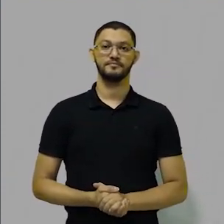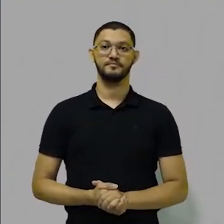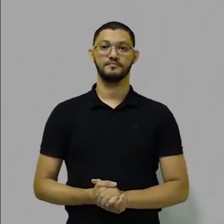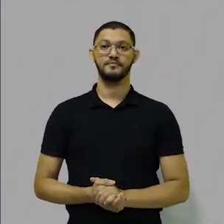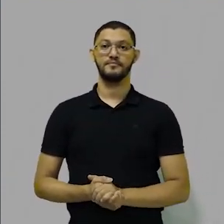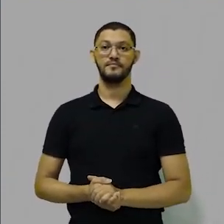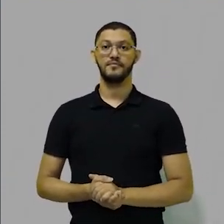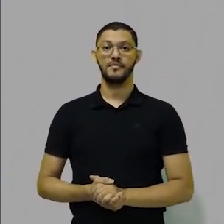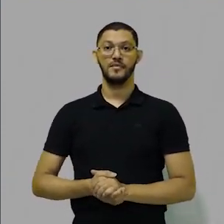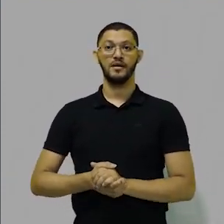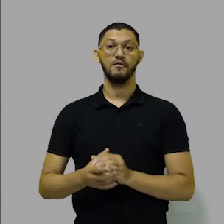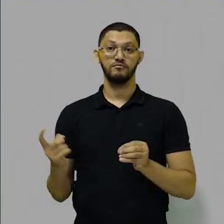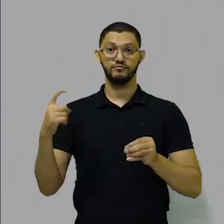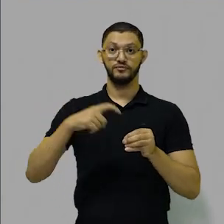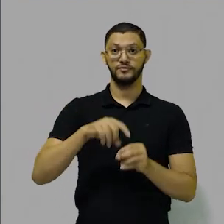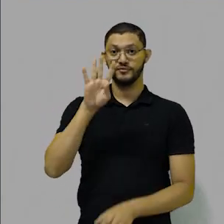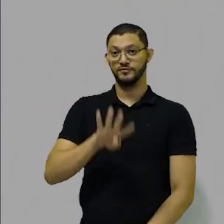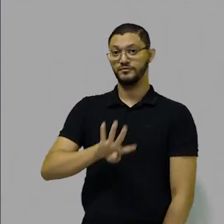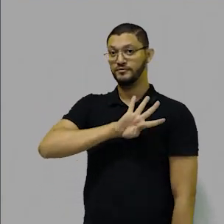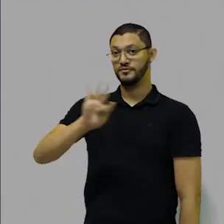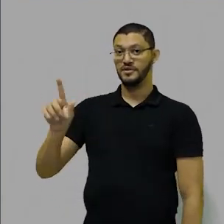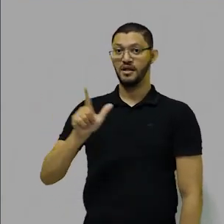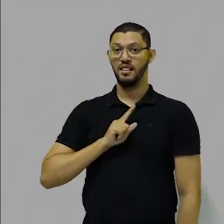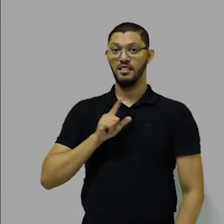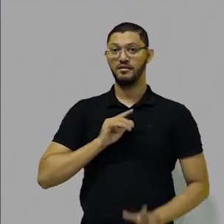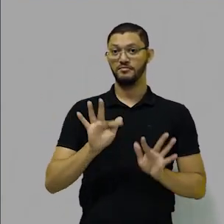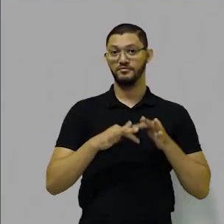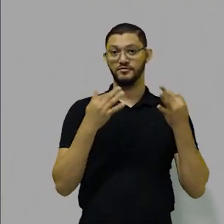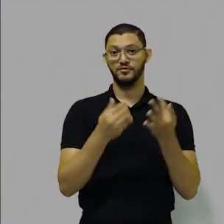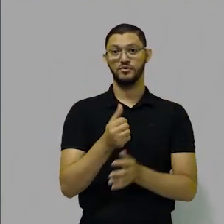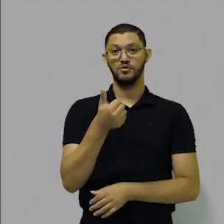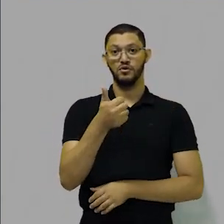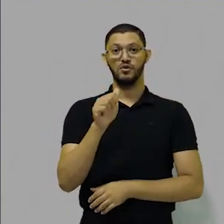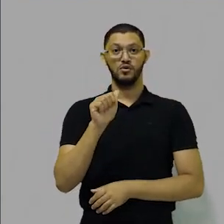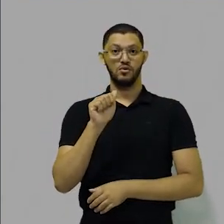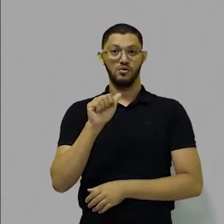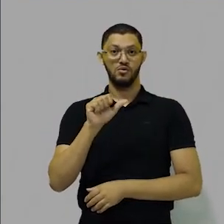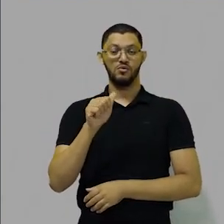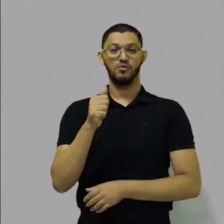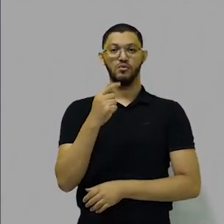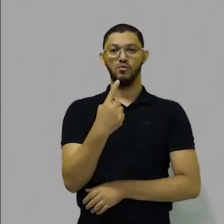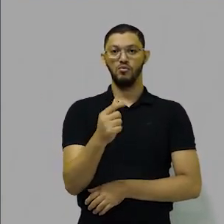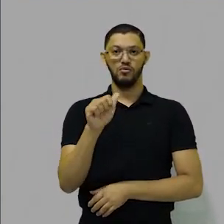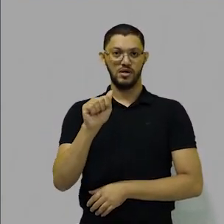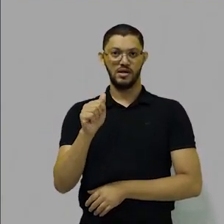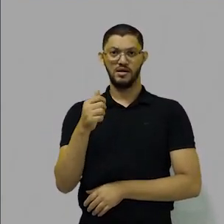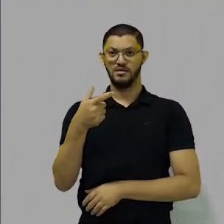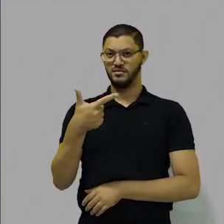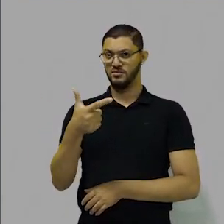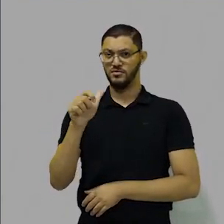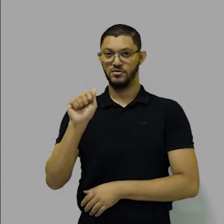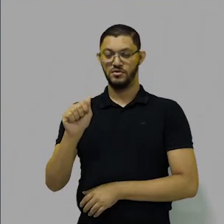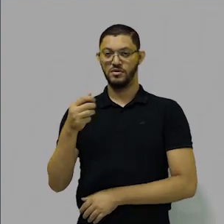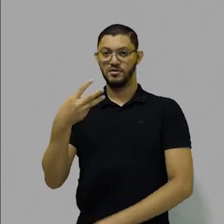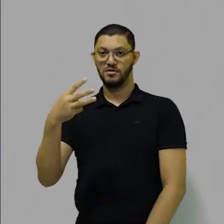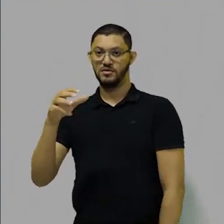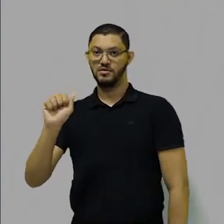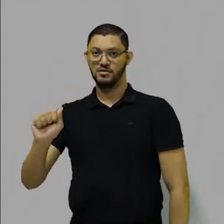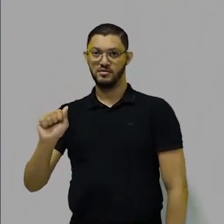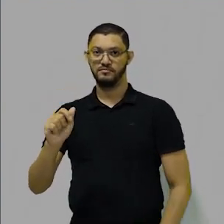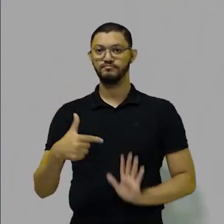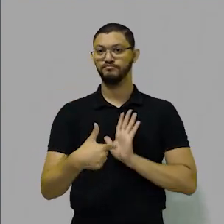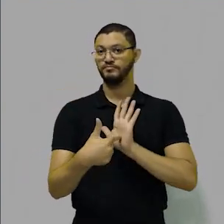Voltando para a tabela periódica, nós temos as famílias 1A, 2A e 3A. Essas famílias,